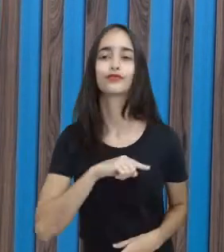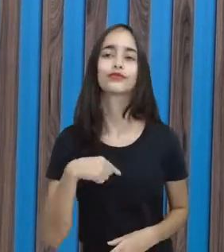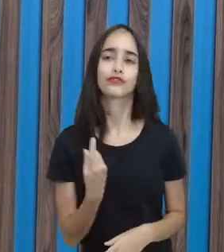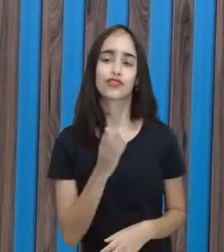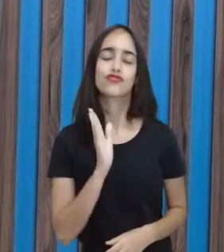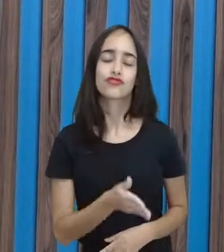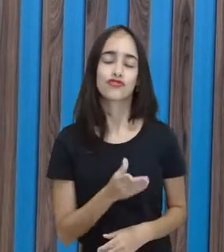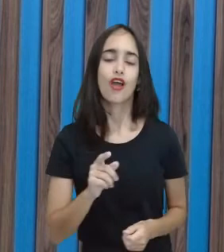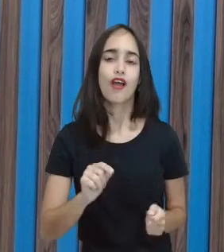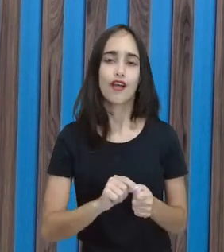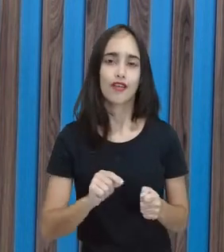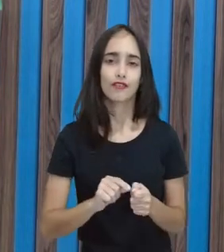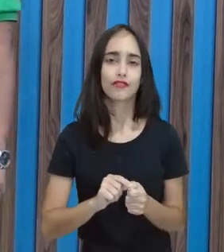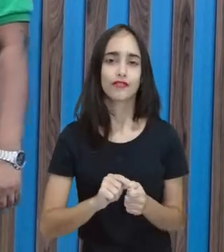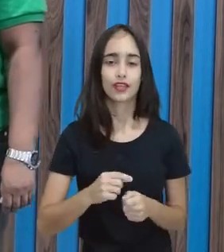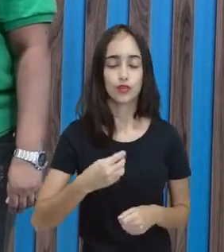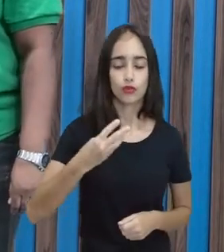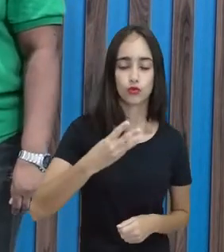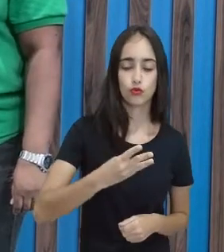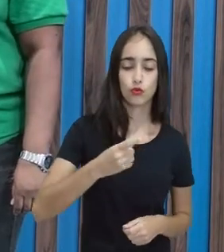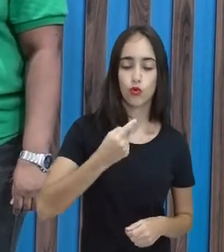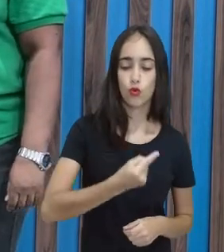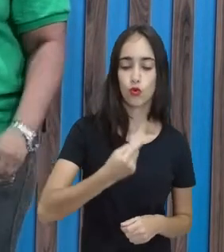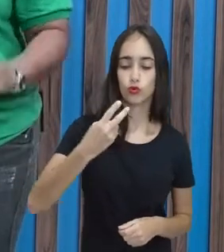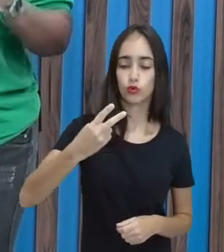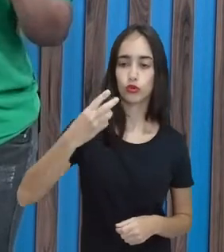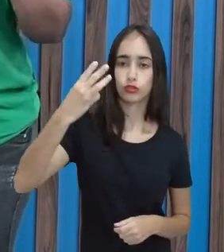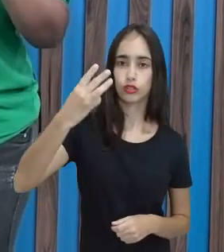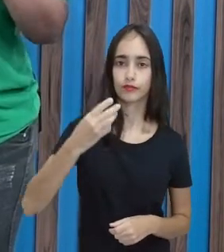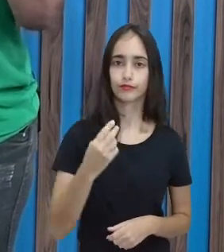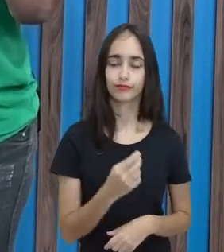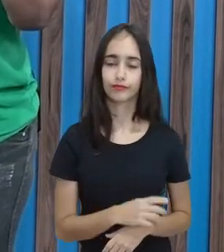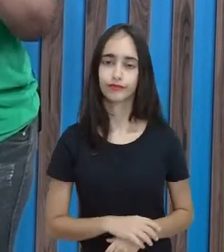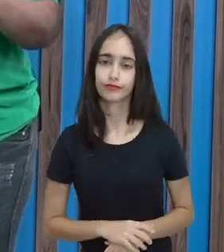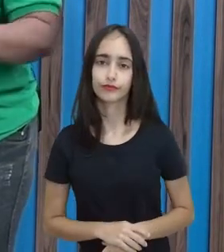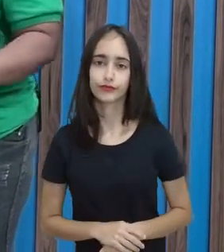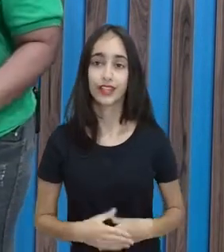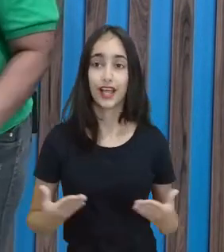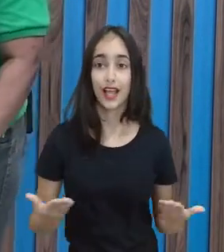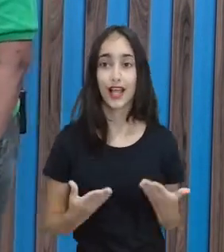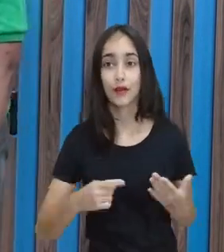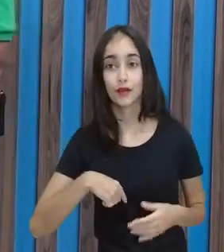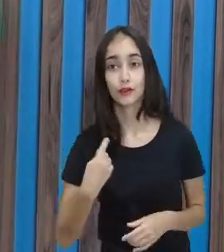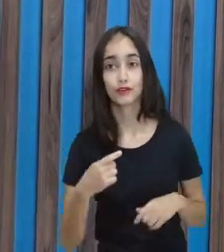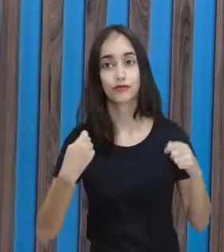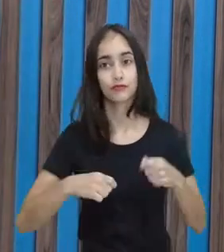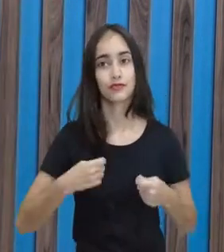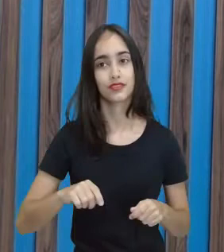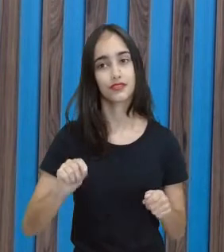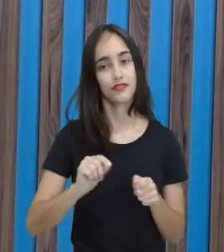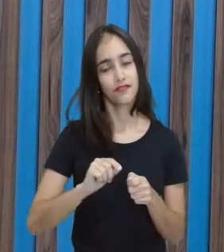os 3 pontos. Agora eu vou fazer a ligação desses pontos.